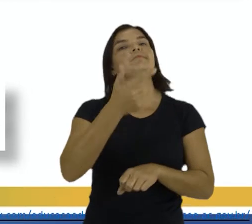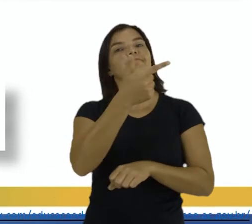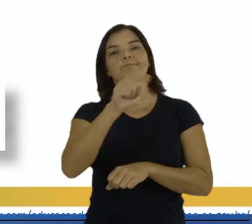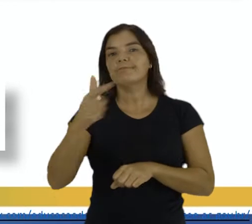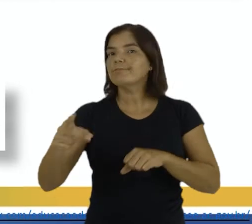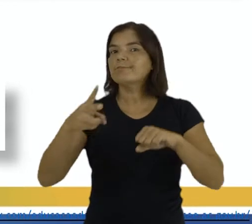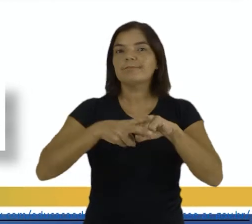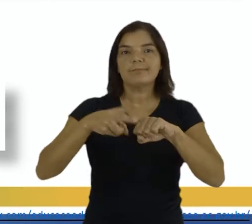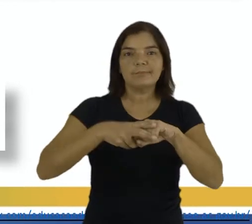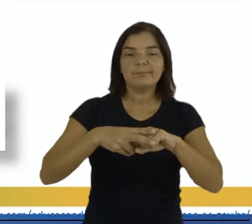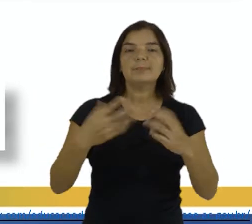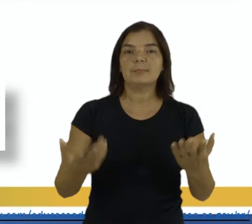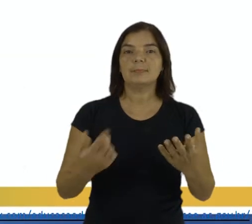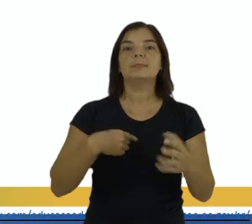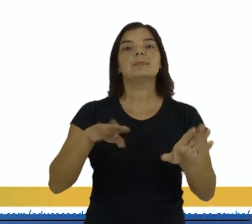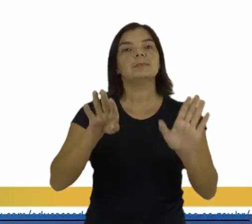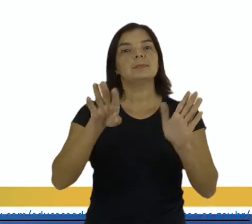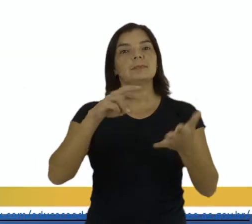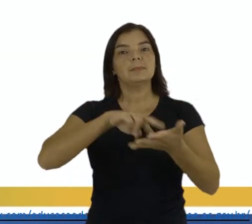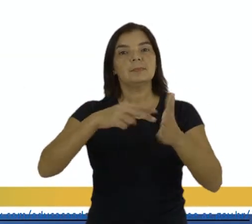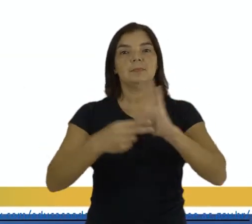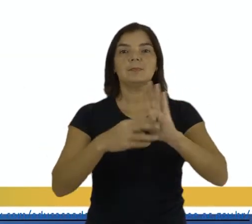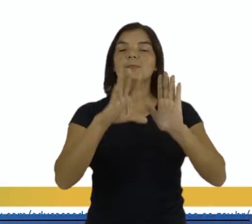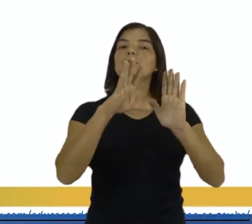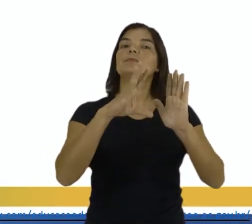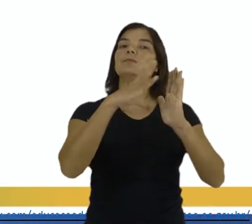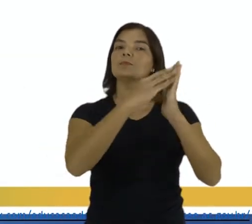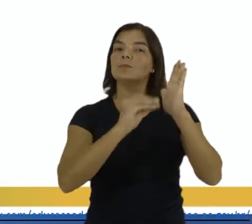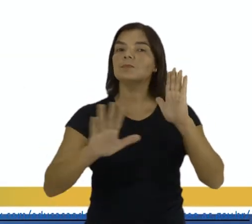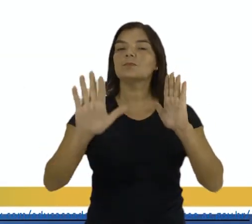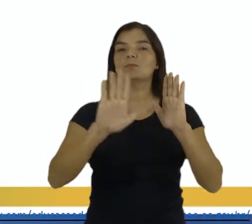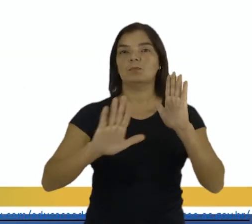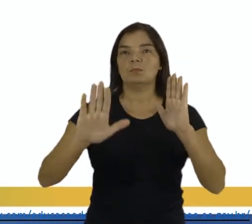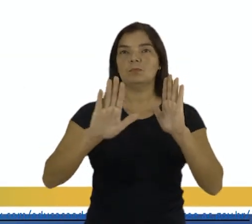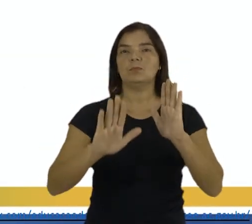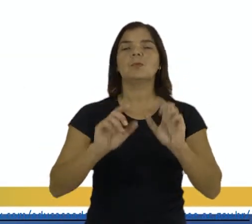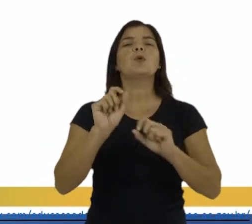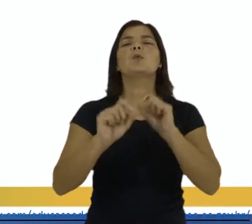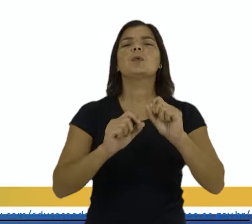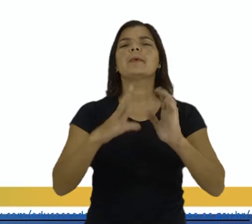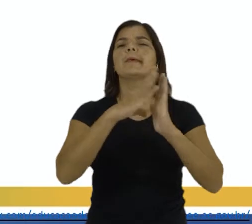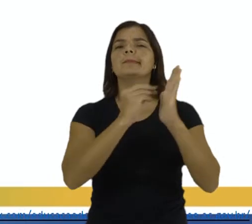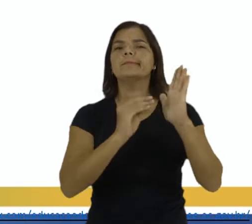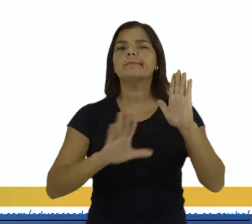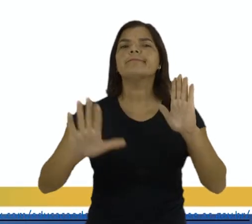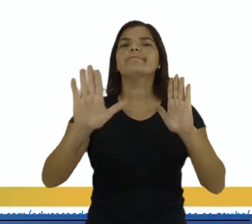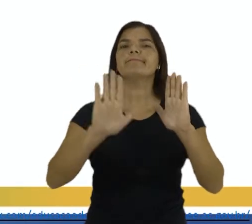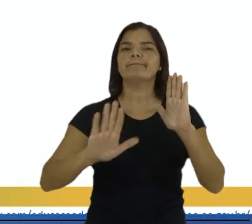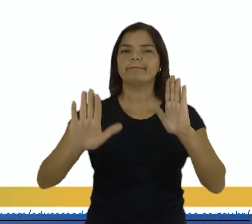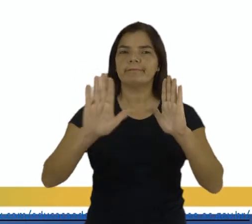de intertextualidade. Então vamos conhecer o que é essa intertextualidade.